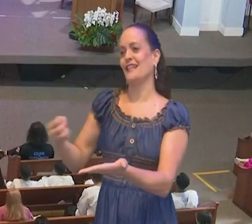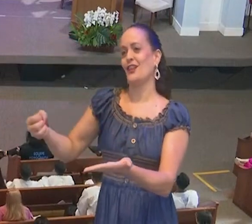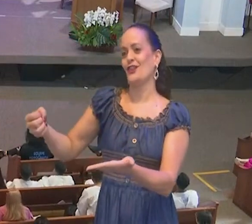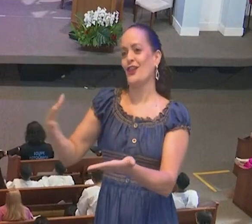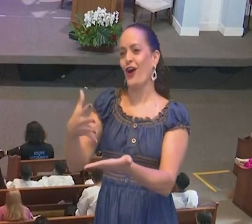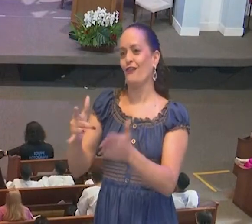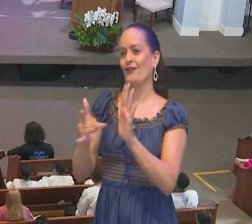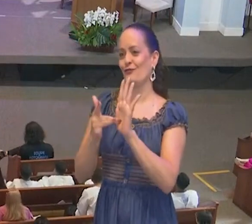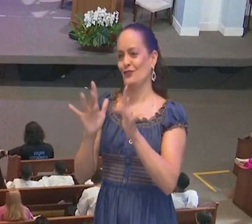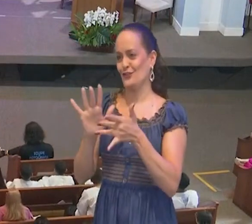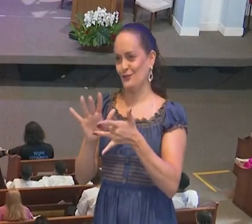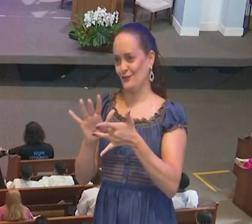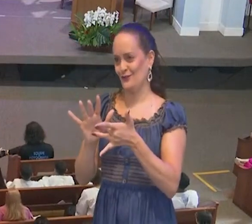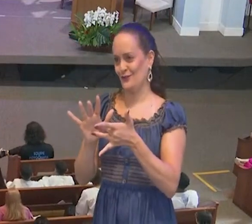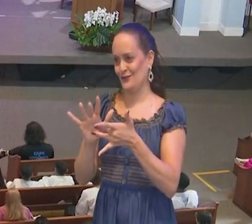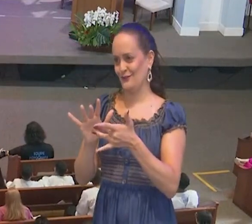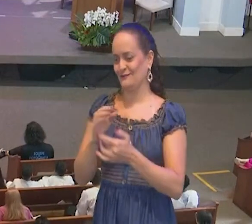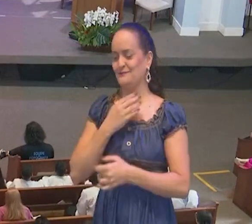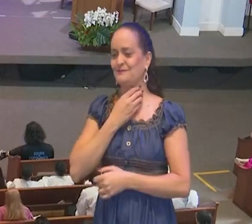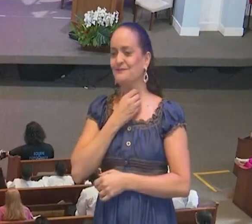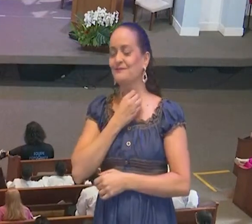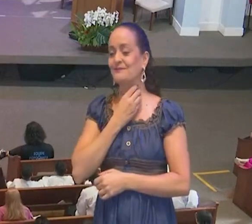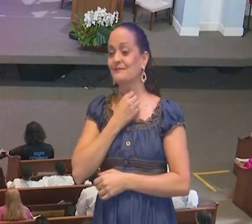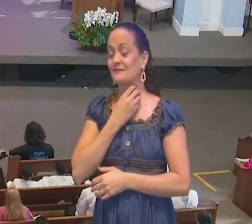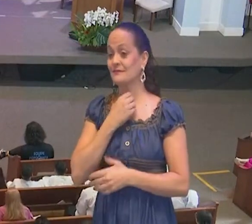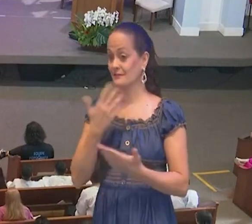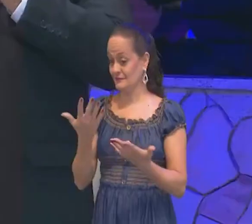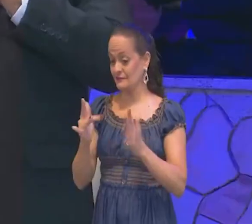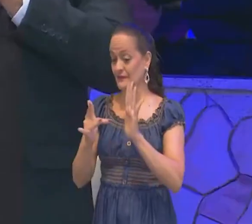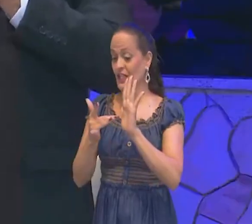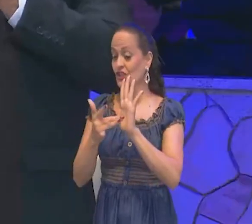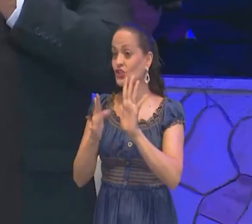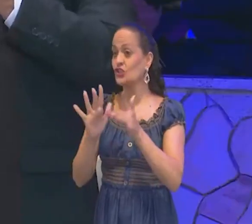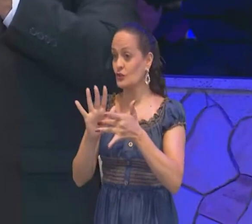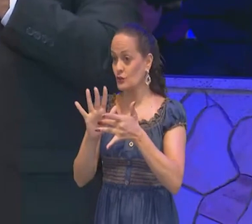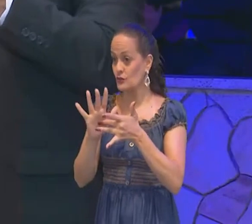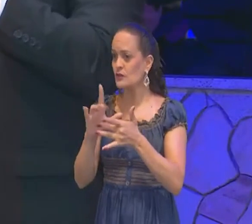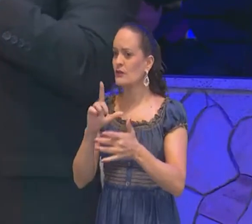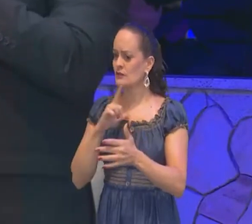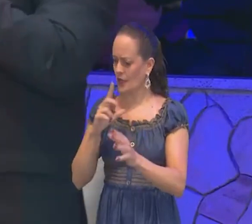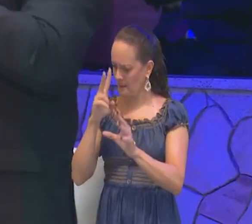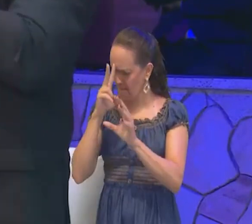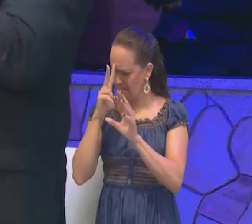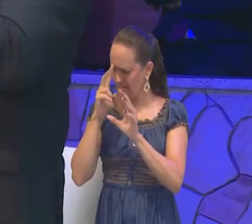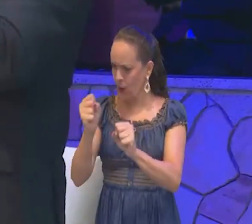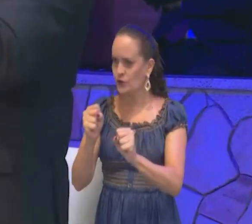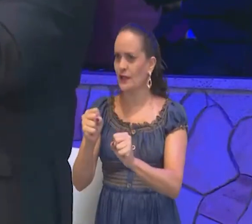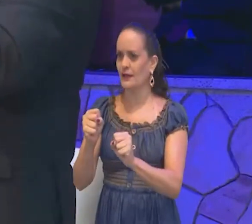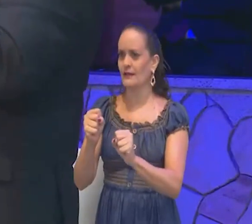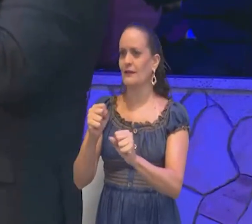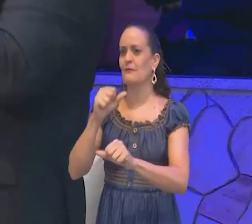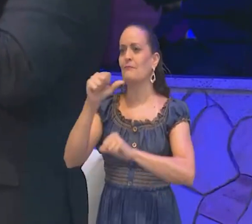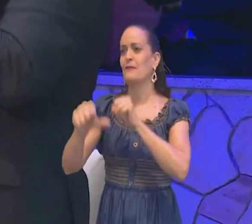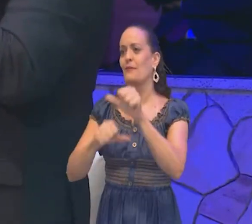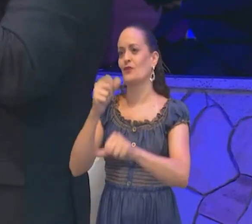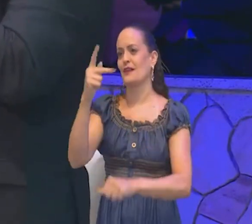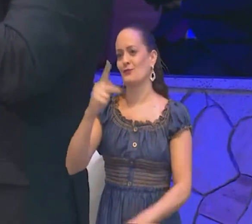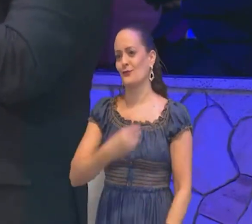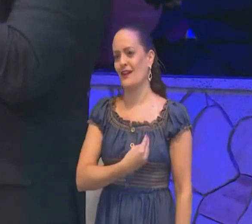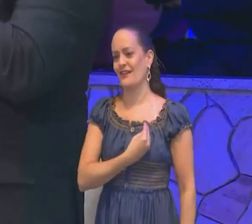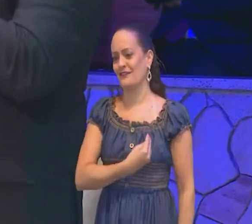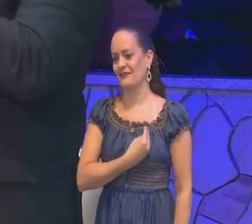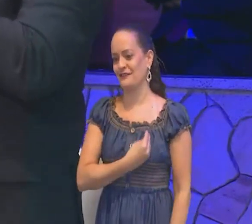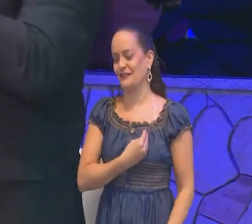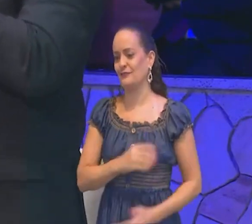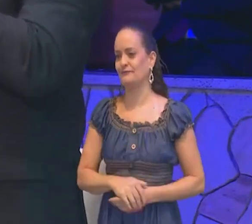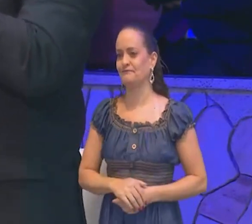Cristo Jesus. E Jesus tem poder para mudar a sua vida.